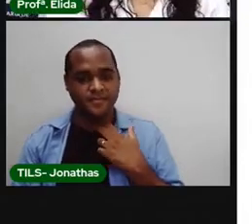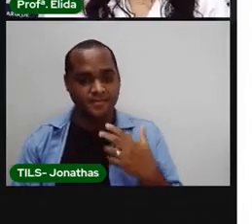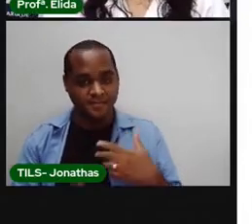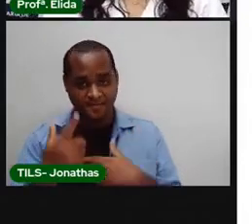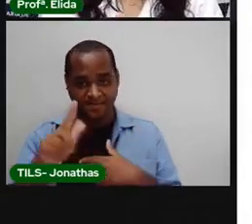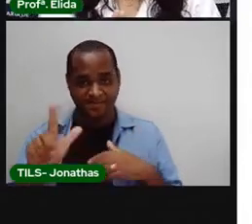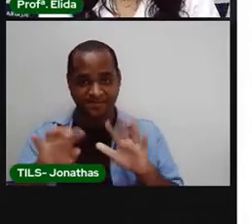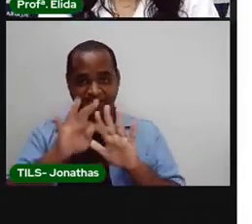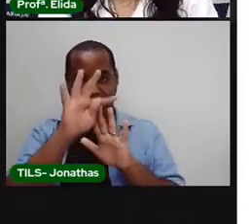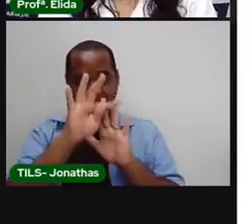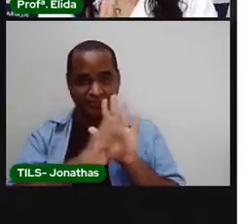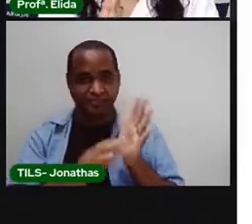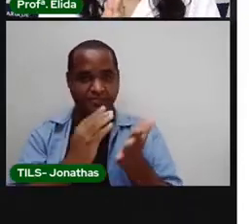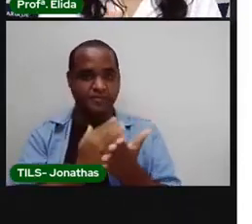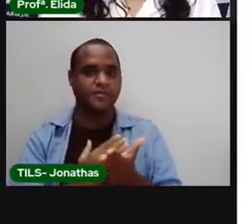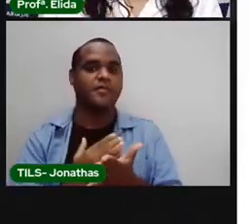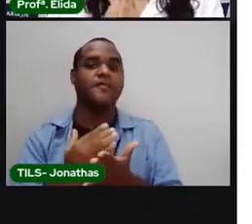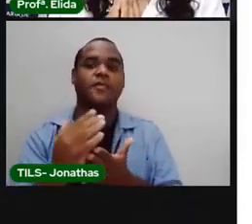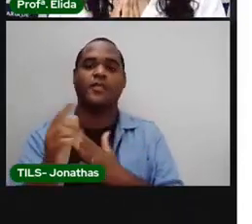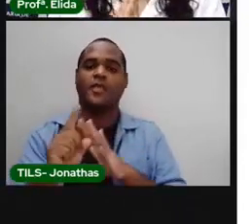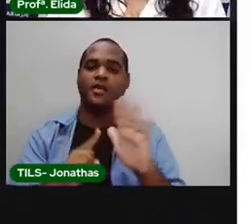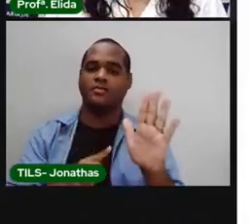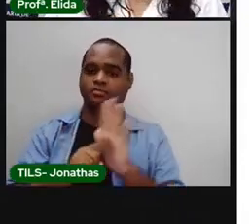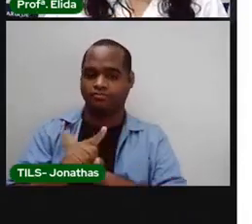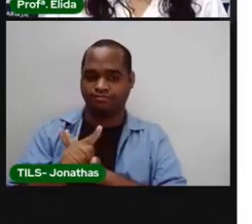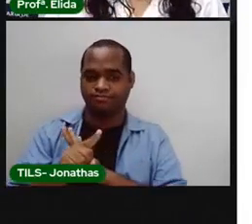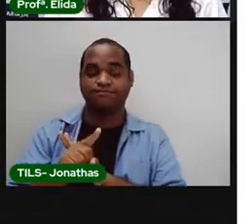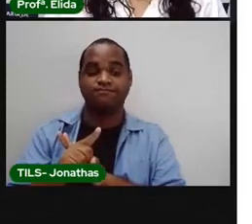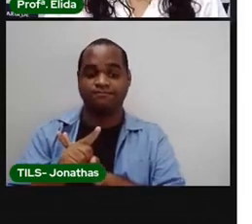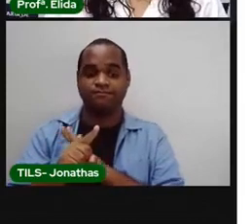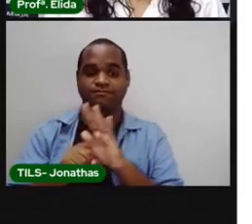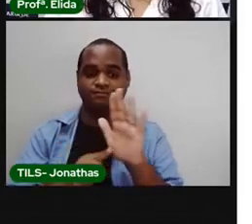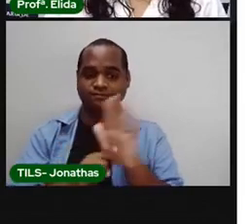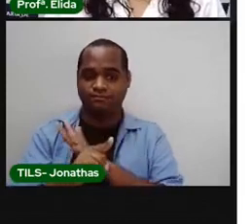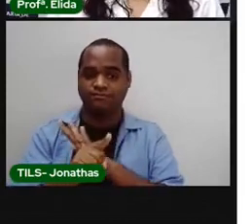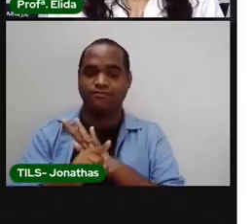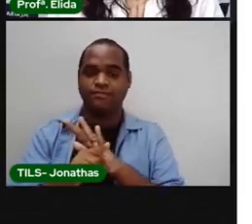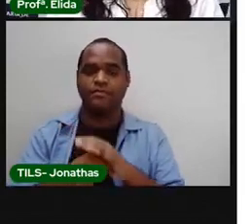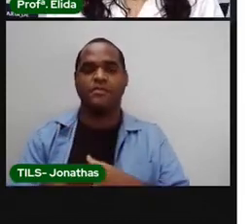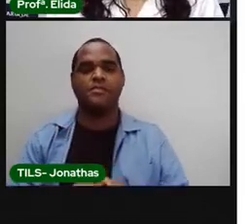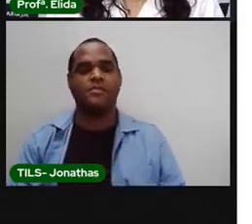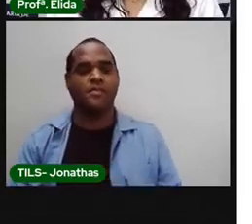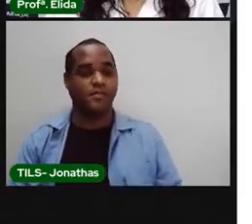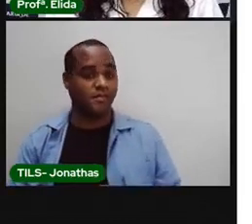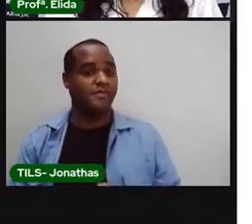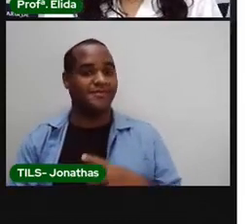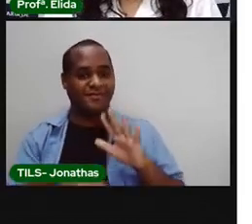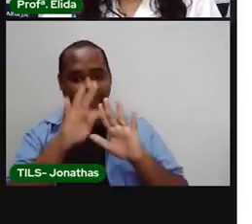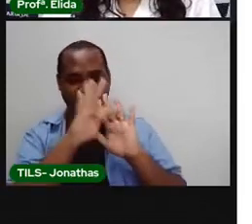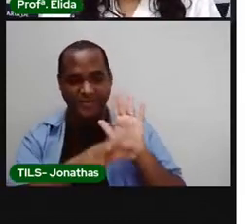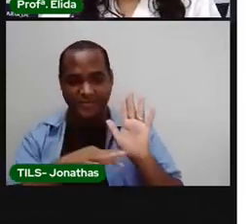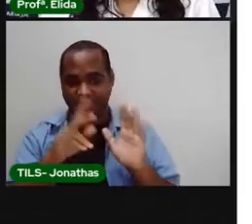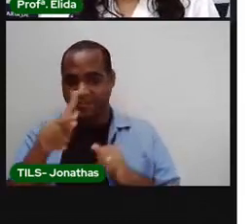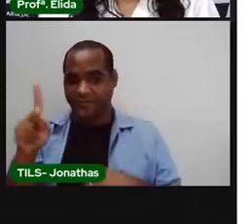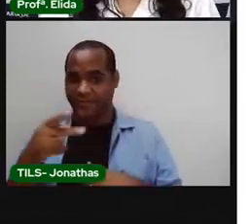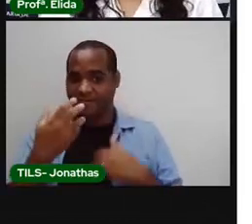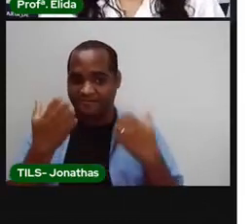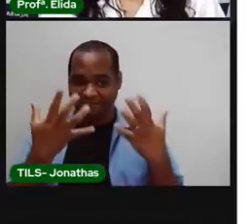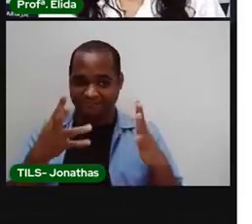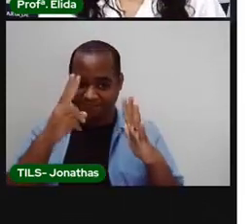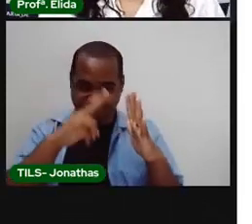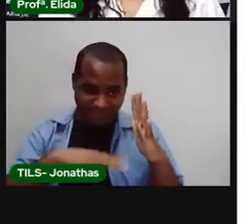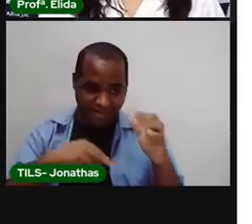O texto começa com uma pergunta. O texto que a Proélida leu